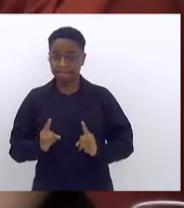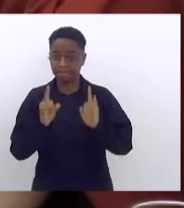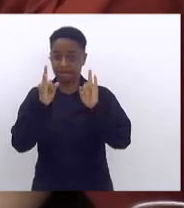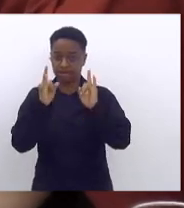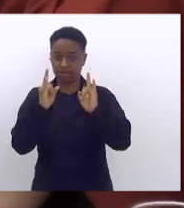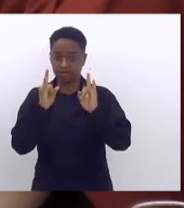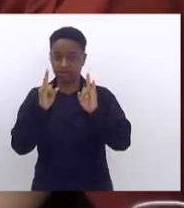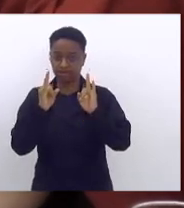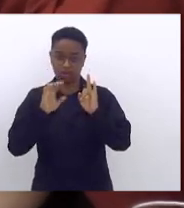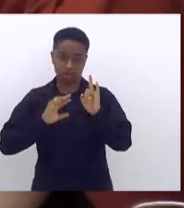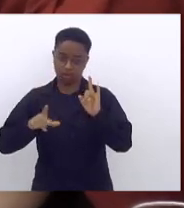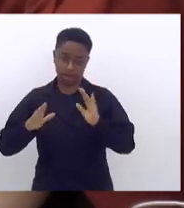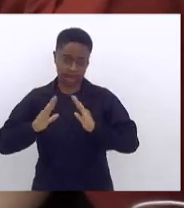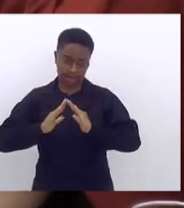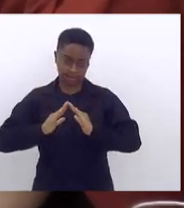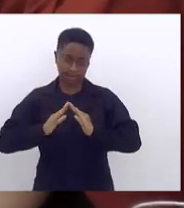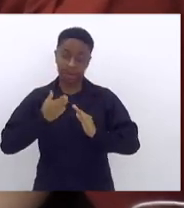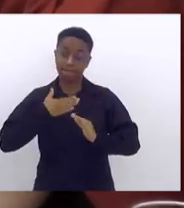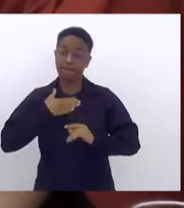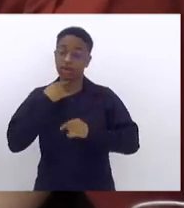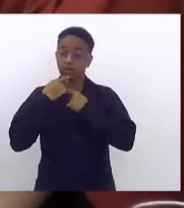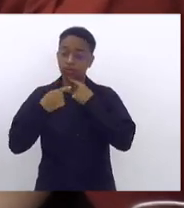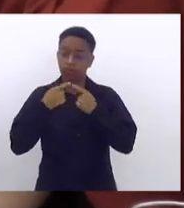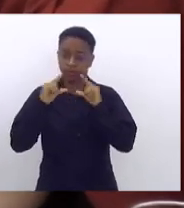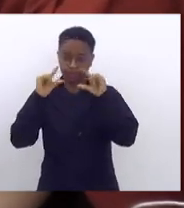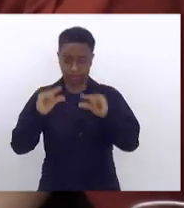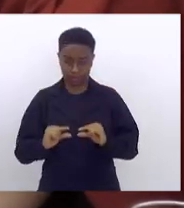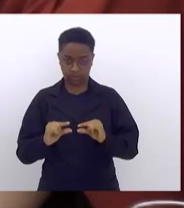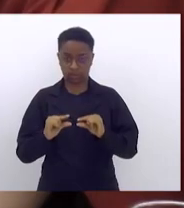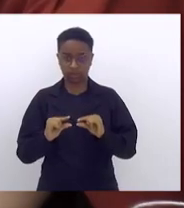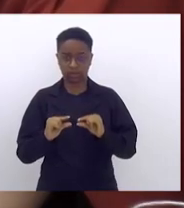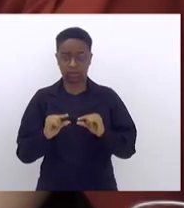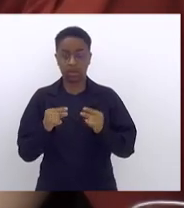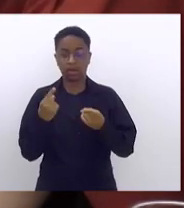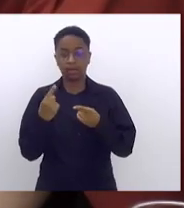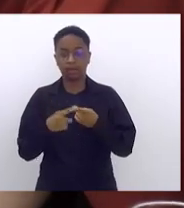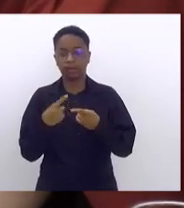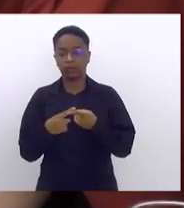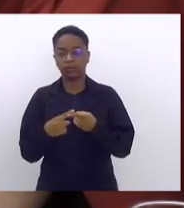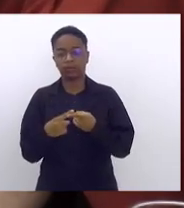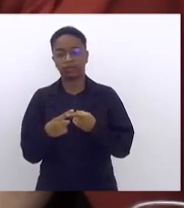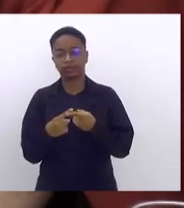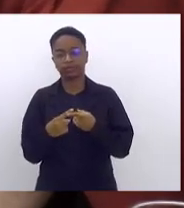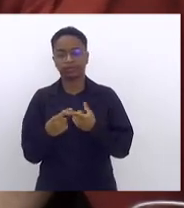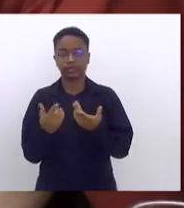assim residenciais, a minha dúvida seria menor. Porque você tem